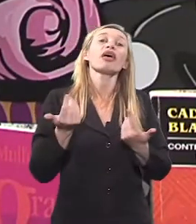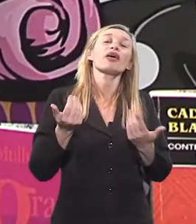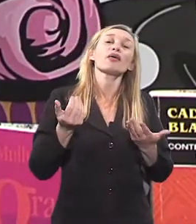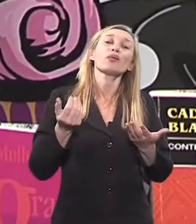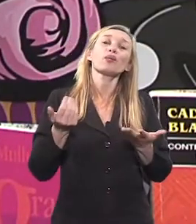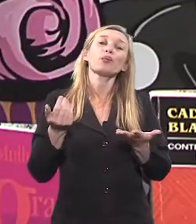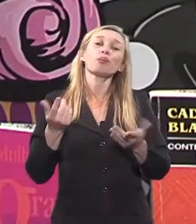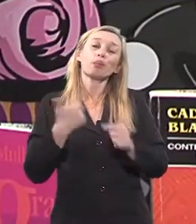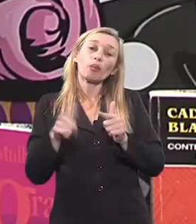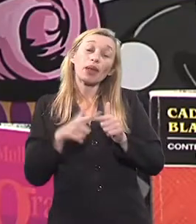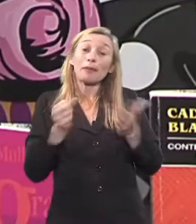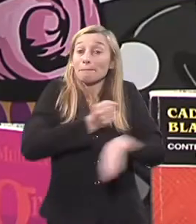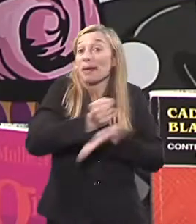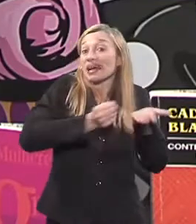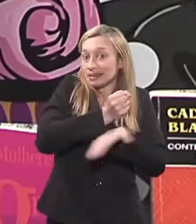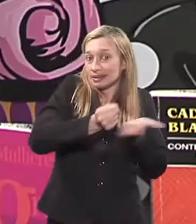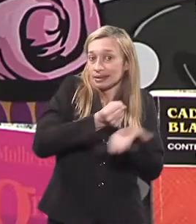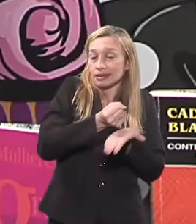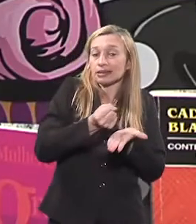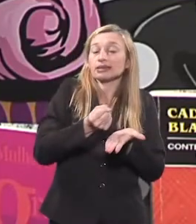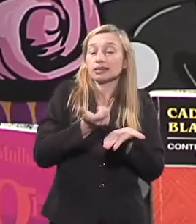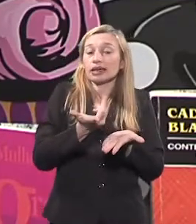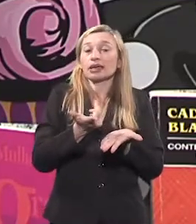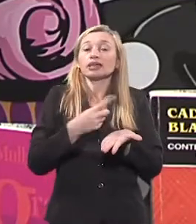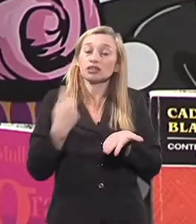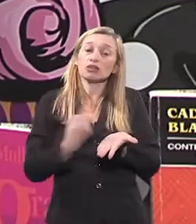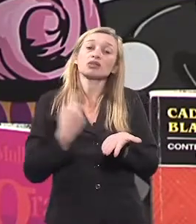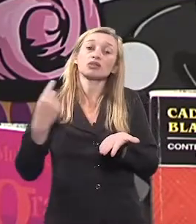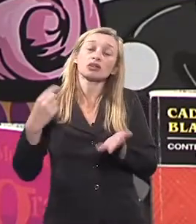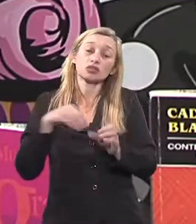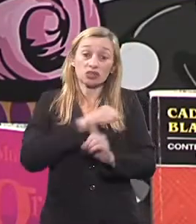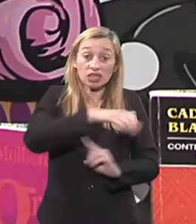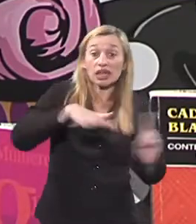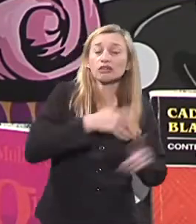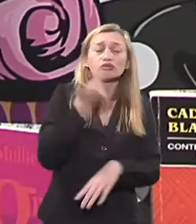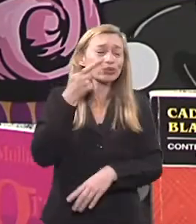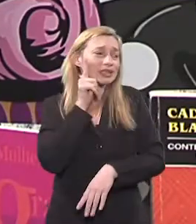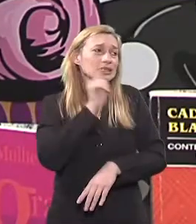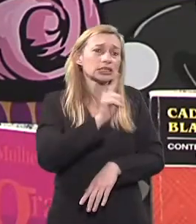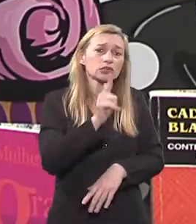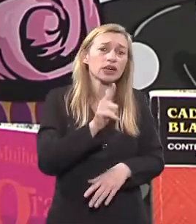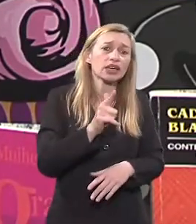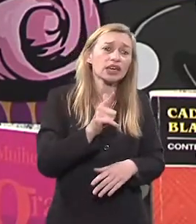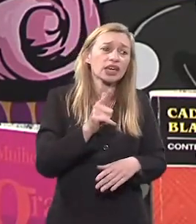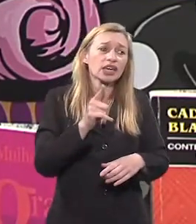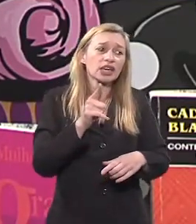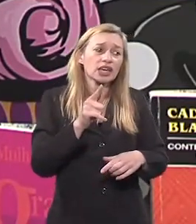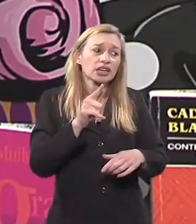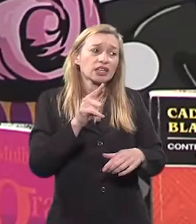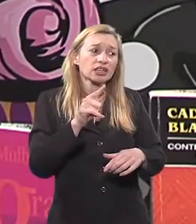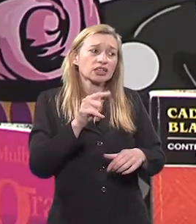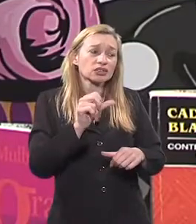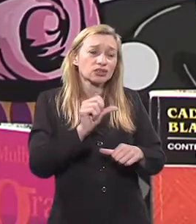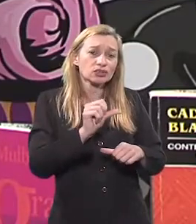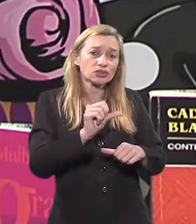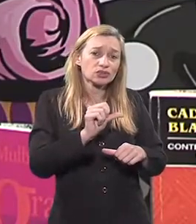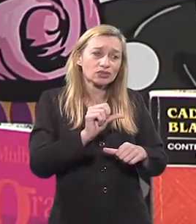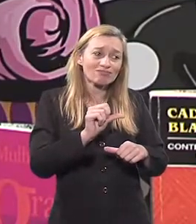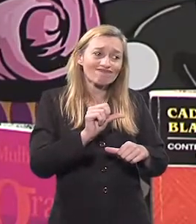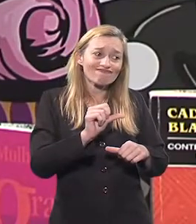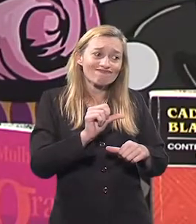problema base, né? É o problema crucial da nossa sociedade. A gente ainda não conseguiu virar essa